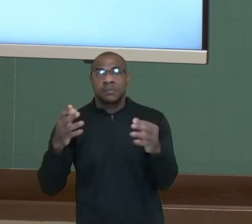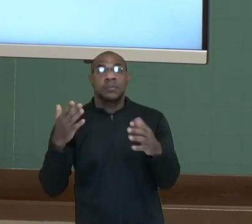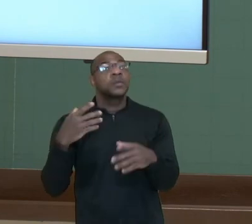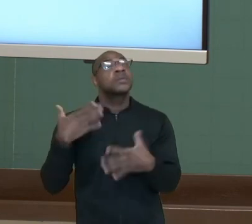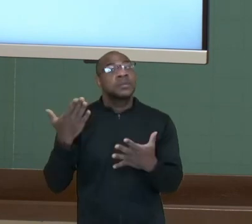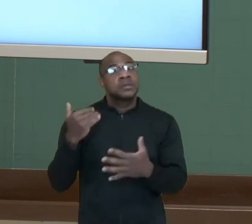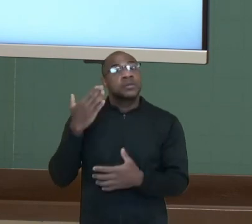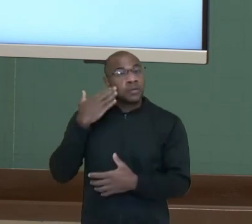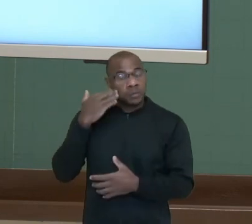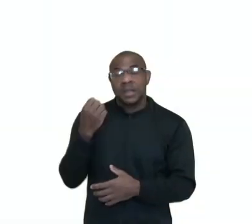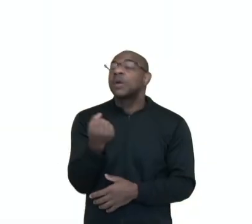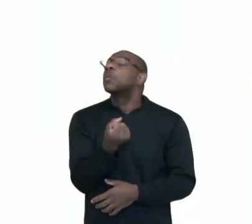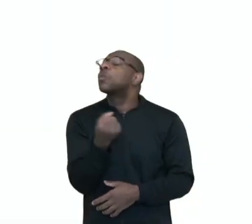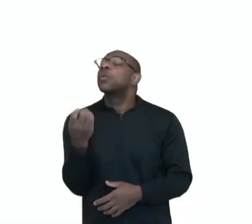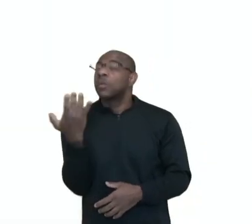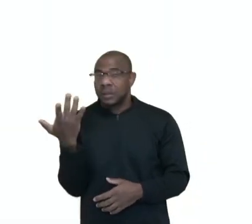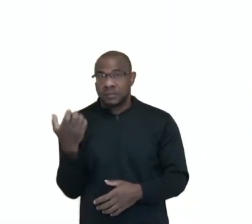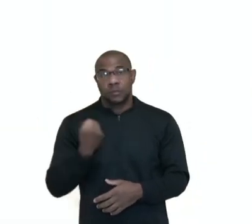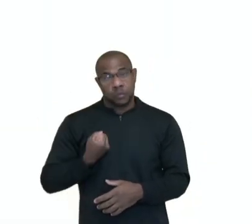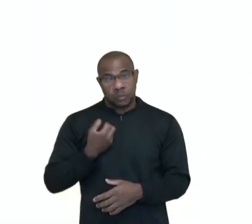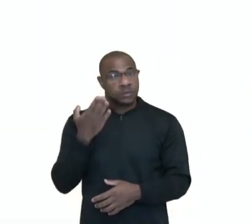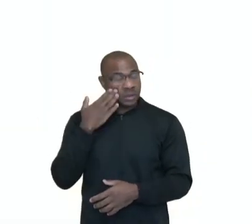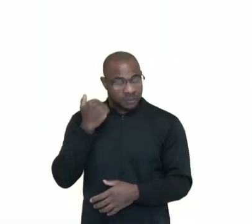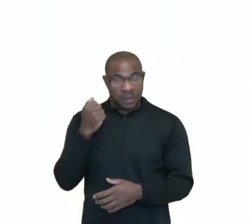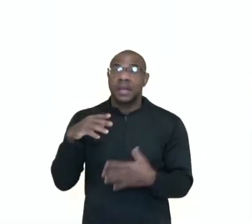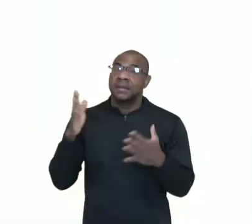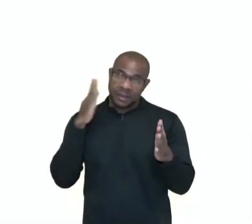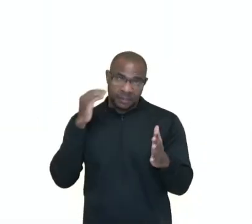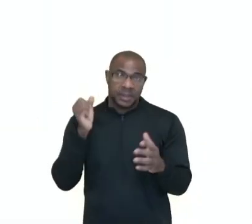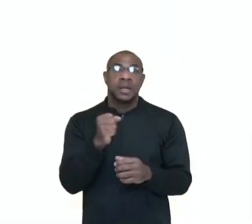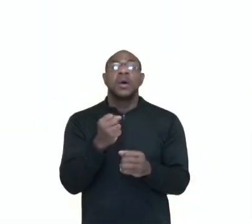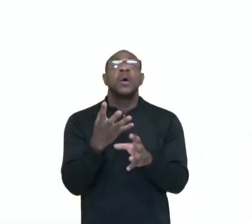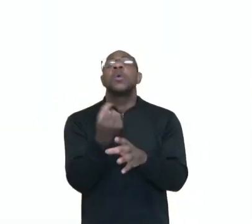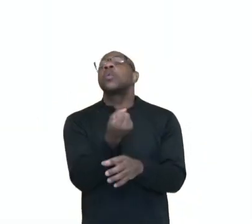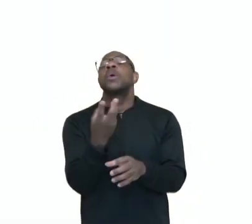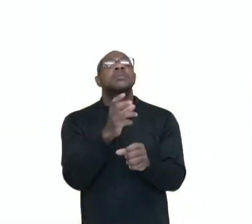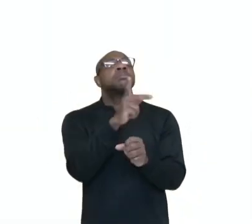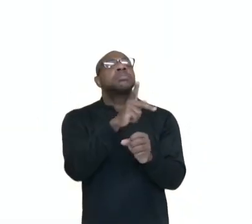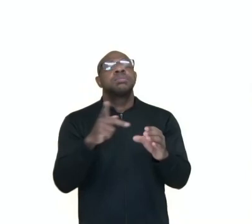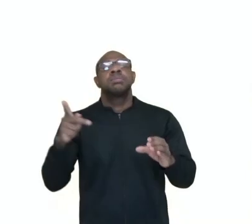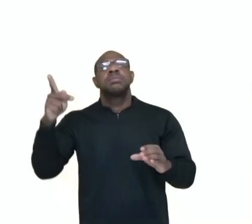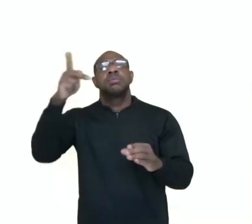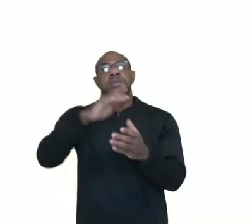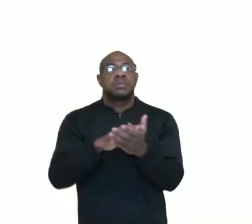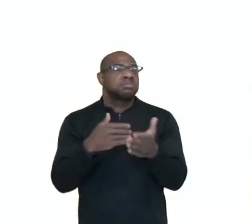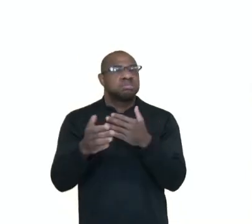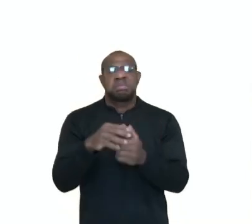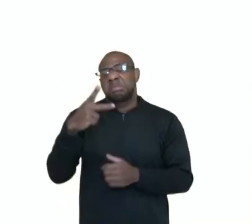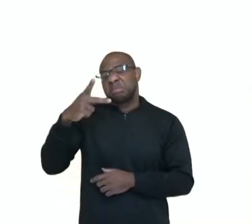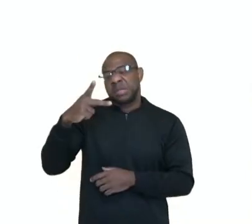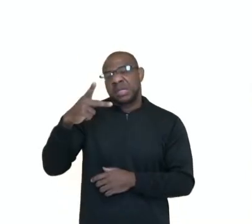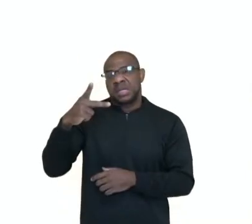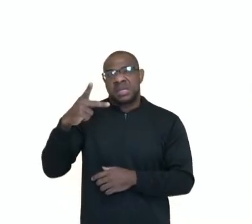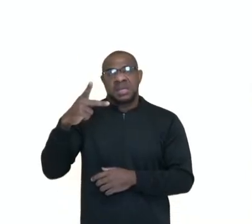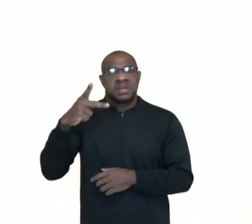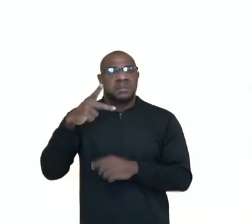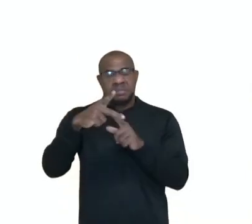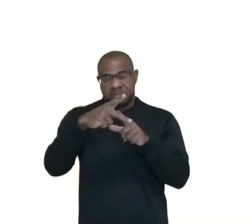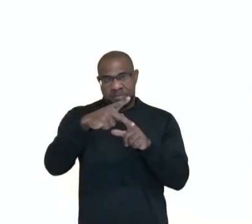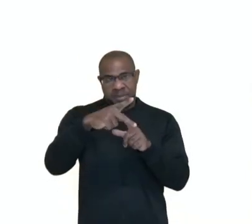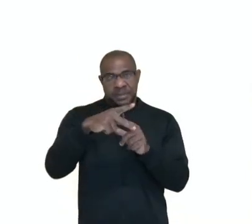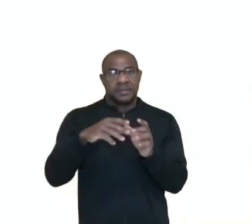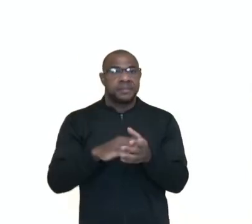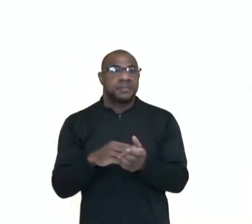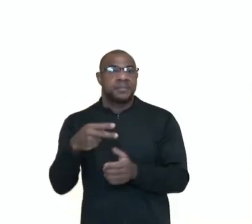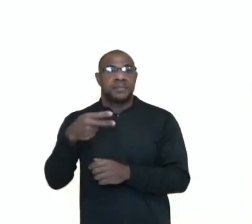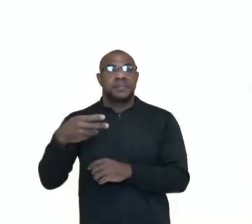lado, eu vou saber quanto mede o seu perímetro, entendeu? Dependente, perímetro, que eu vou chamar de P, independente, a medida do lado do